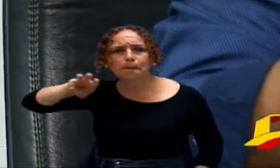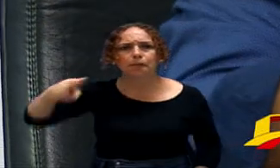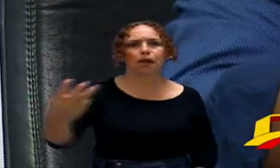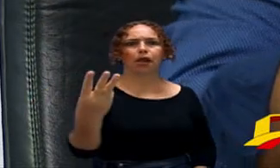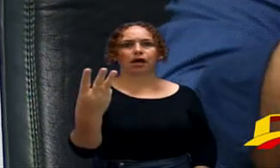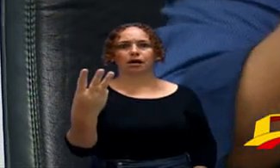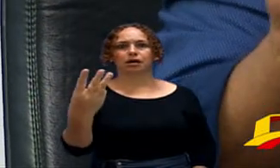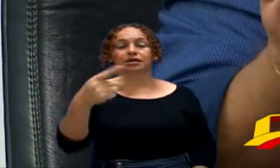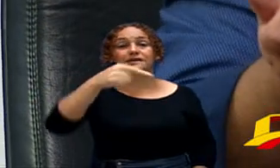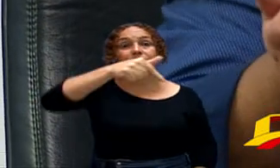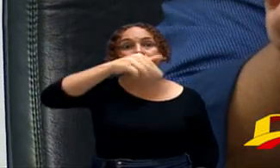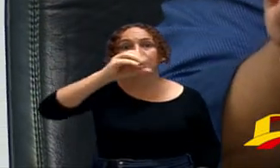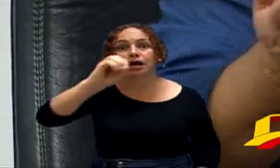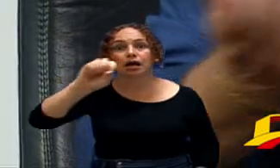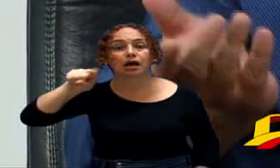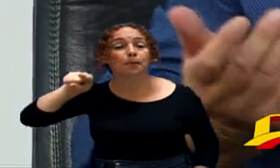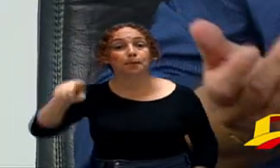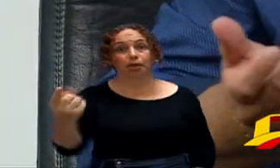Mas então,